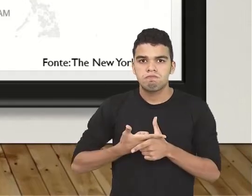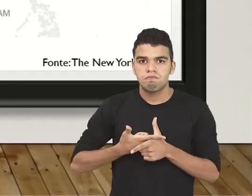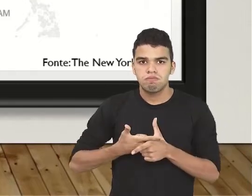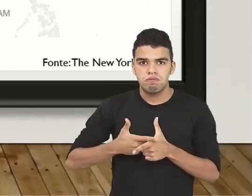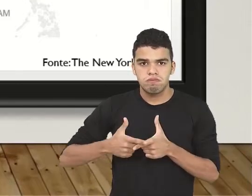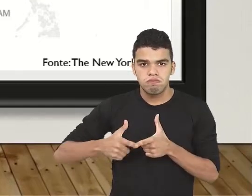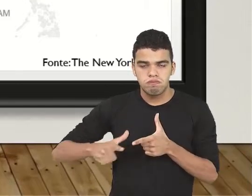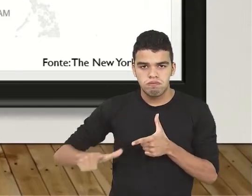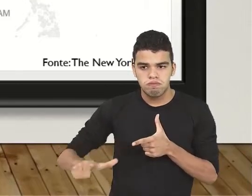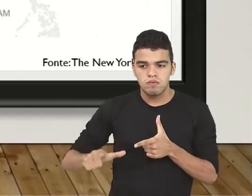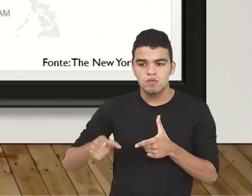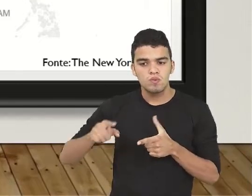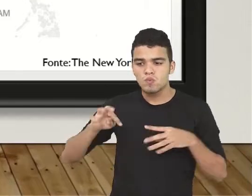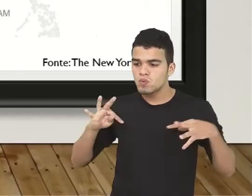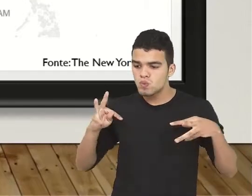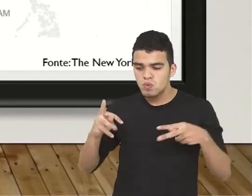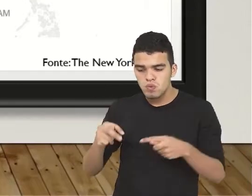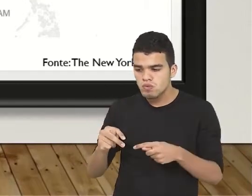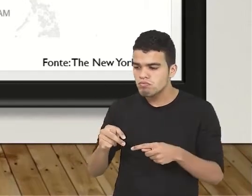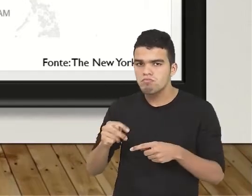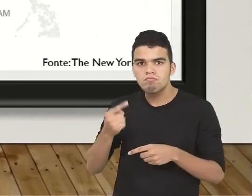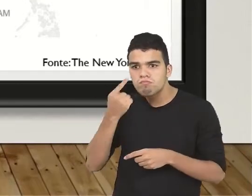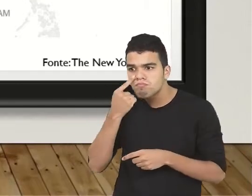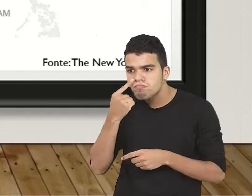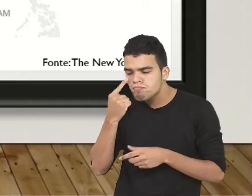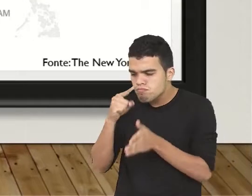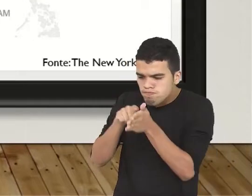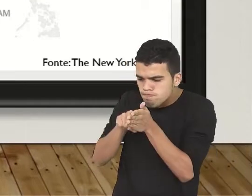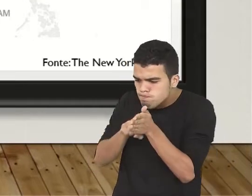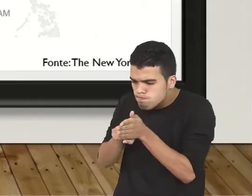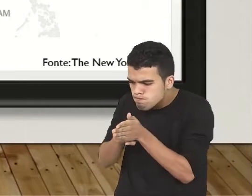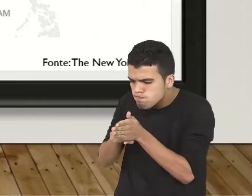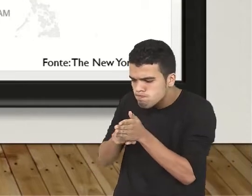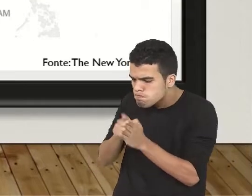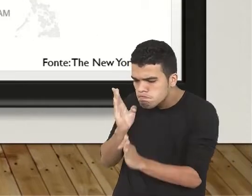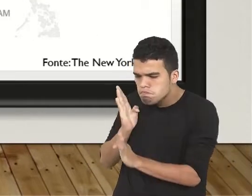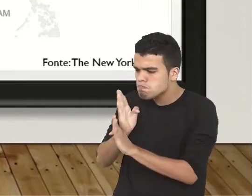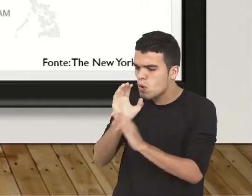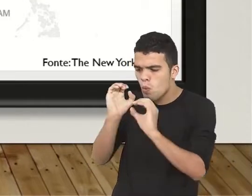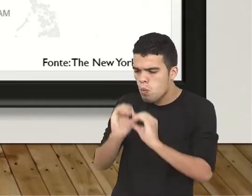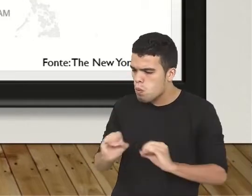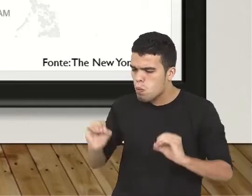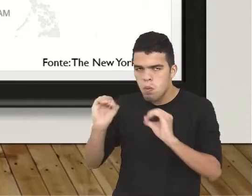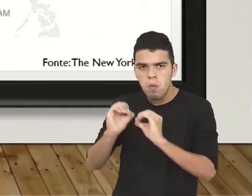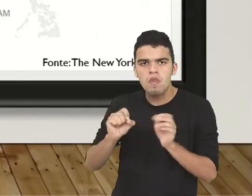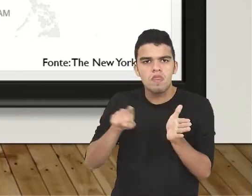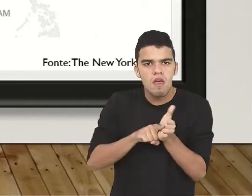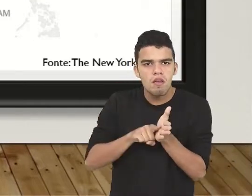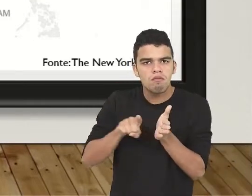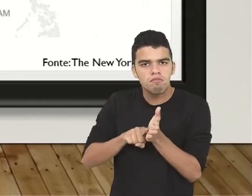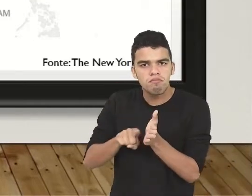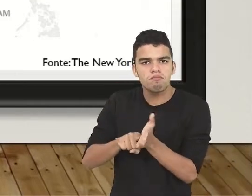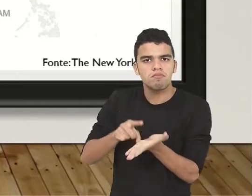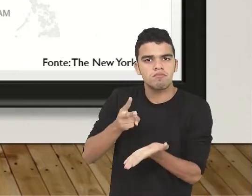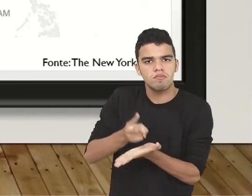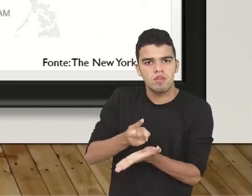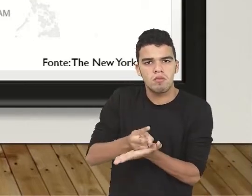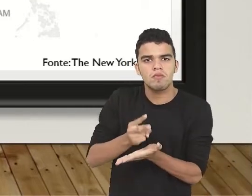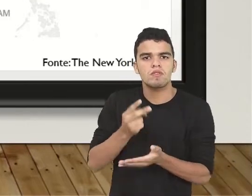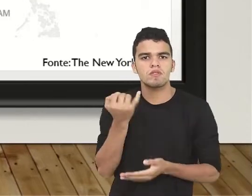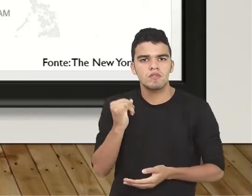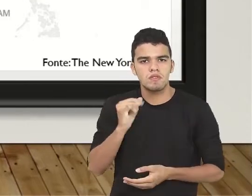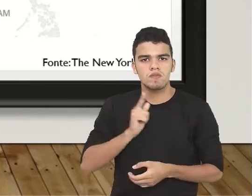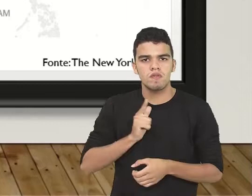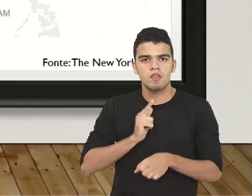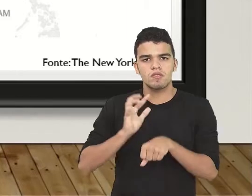de teste que eles fizeram para identificar vírus, algum vírus que causasse alguma doença